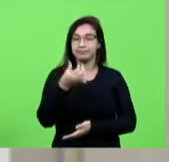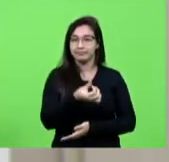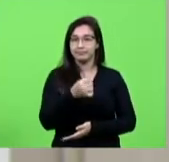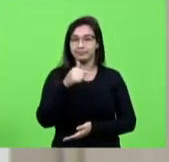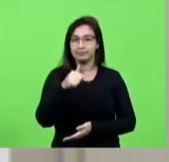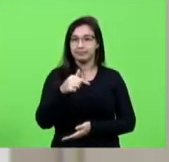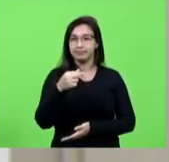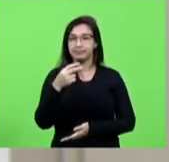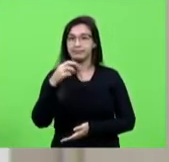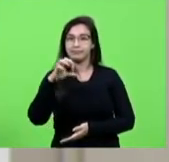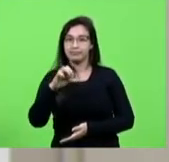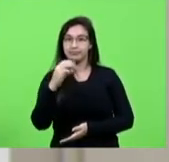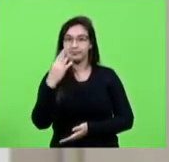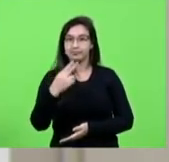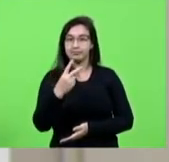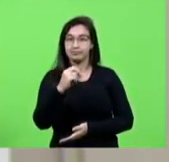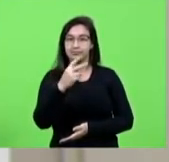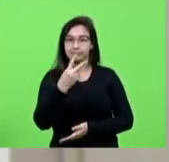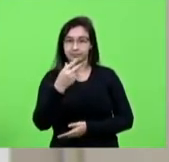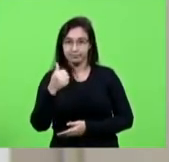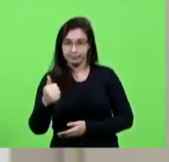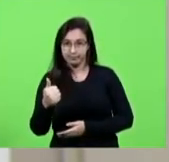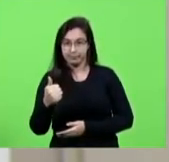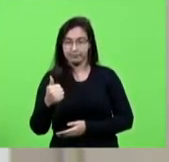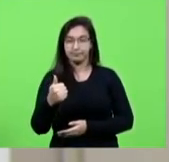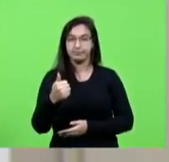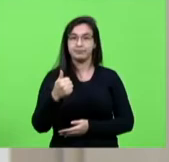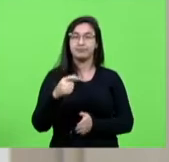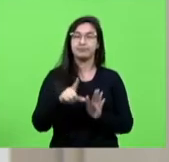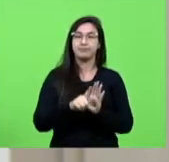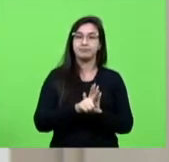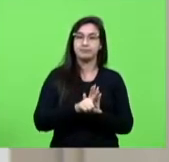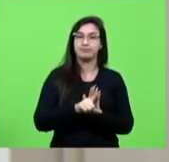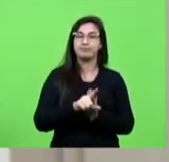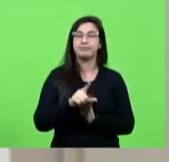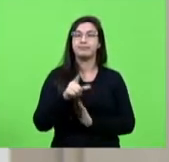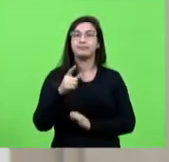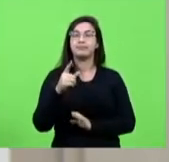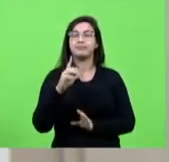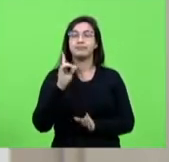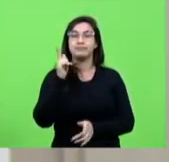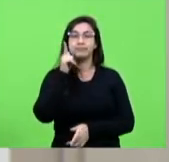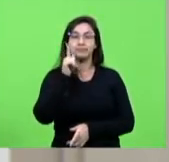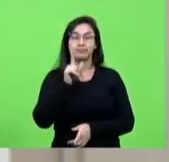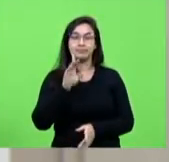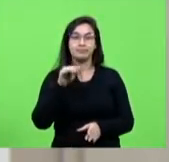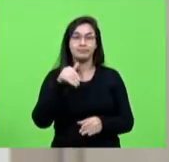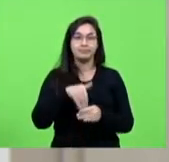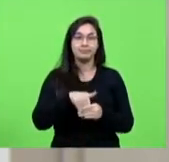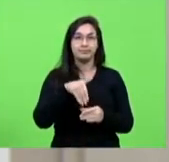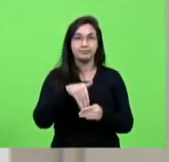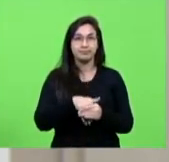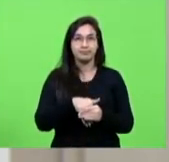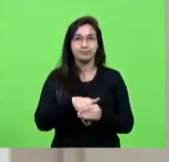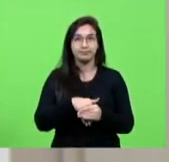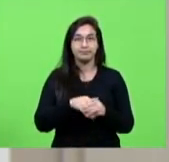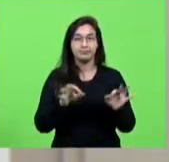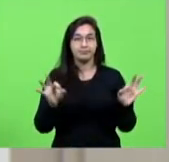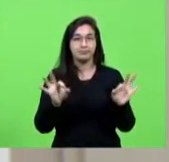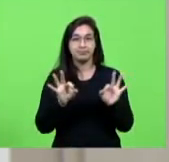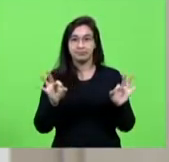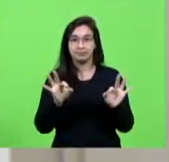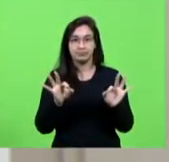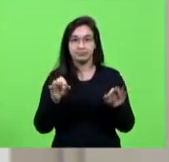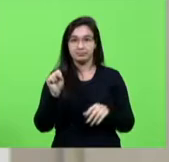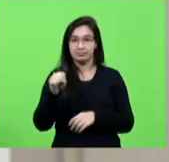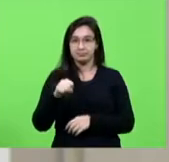679/2021, aposto ao projeto de lei 64/2021, obtendo a seguinte votação: nenhum voto